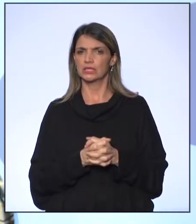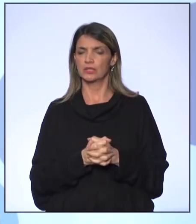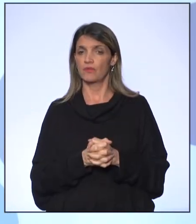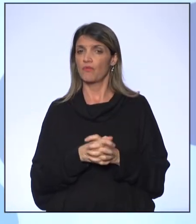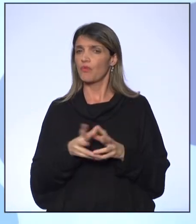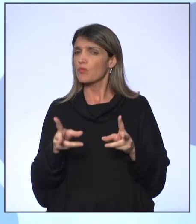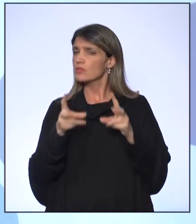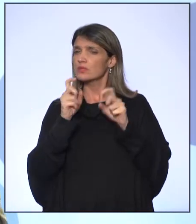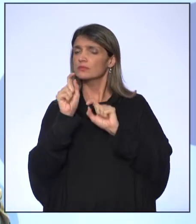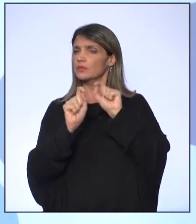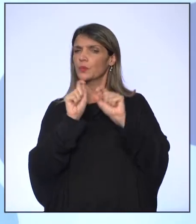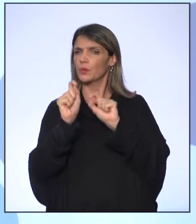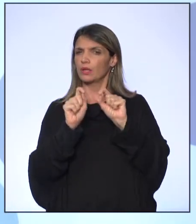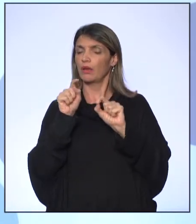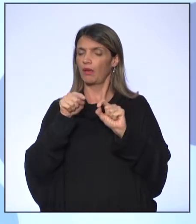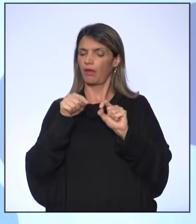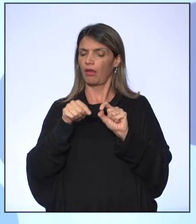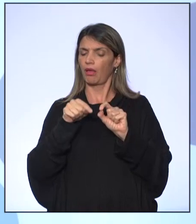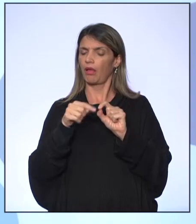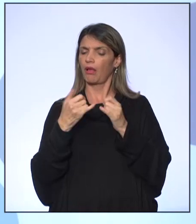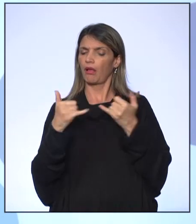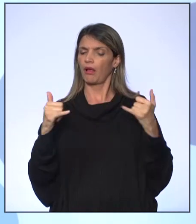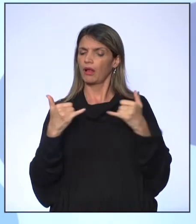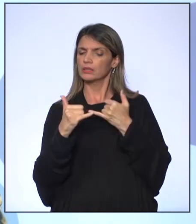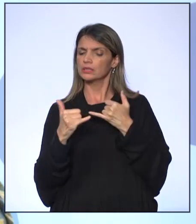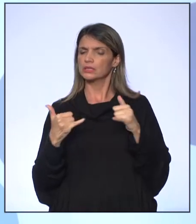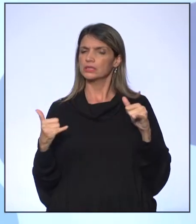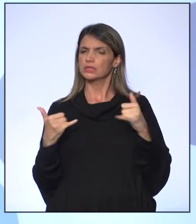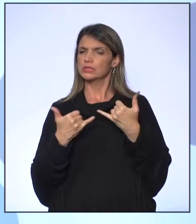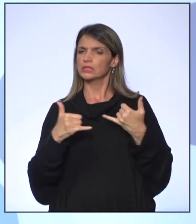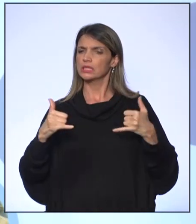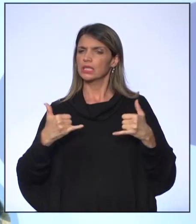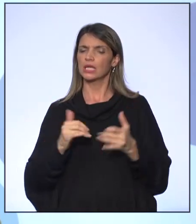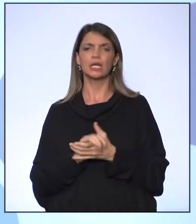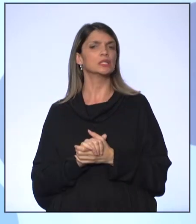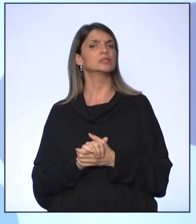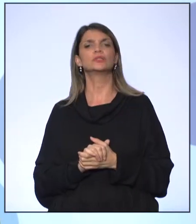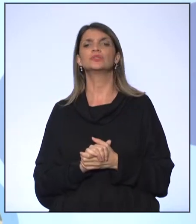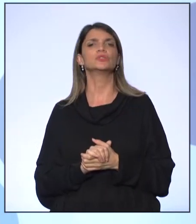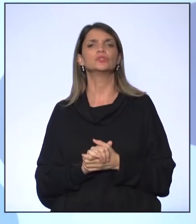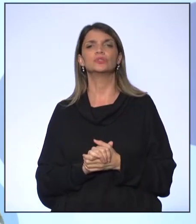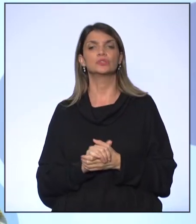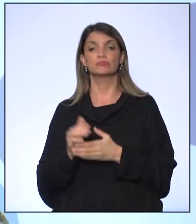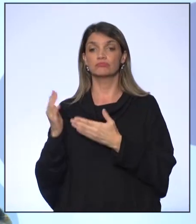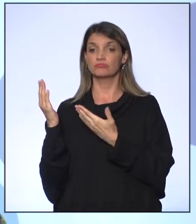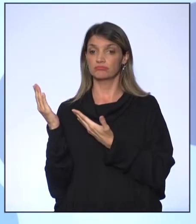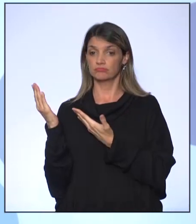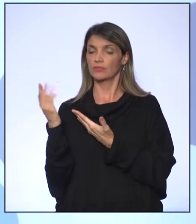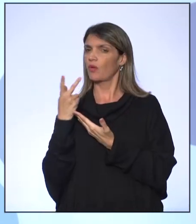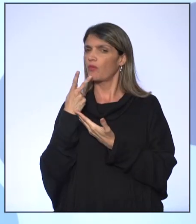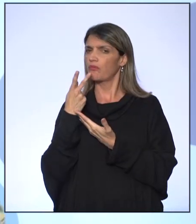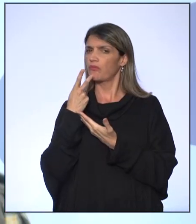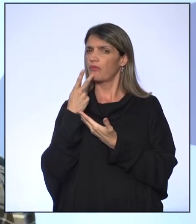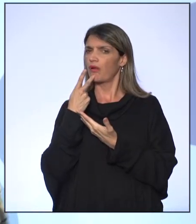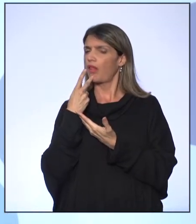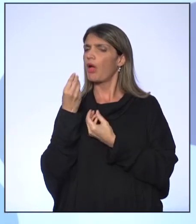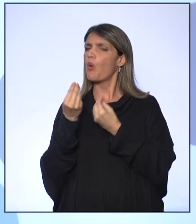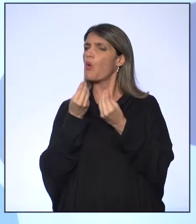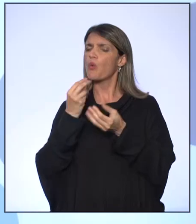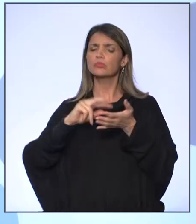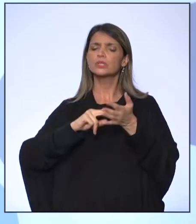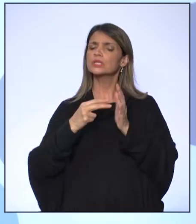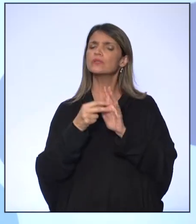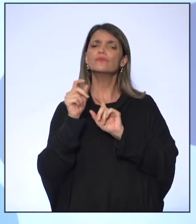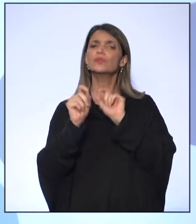tá? Eletricidade, vamos pensar numa definição para ela. Nesse próximo slide, a gente poderia comentar essa definição do que nós